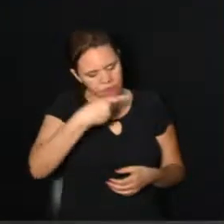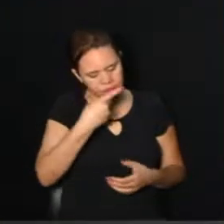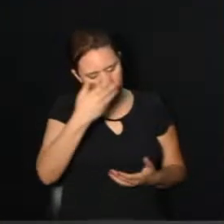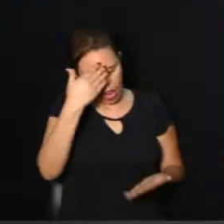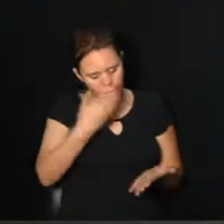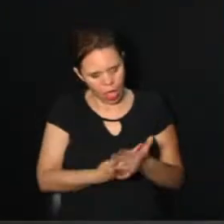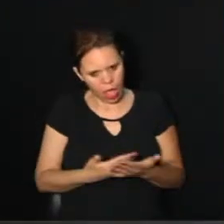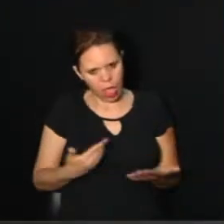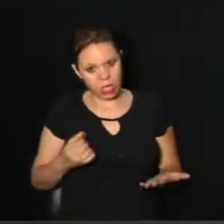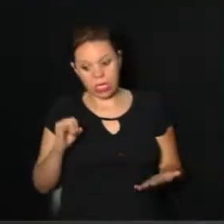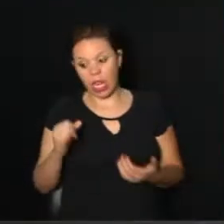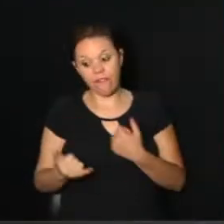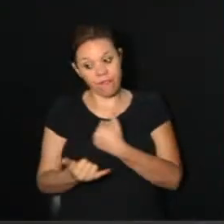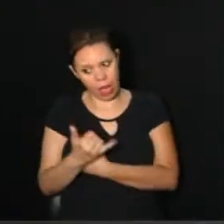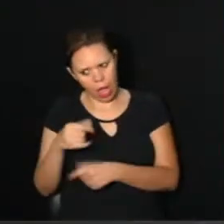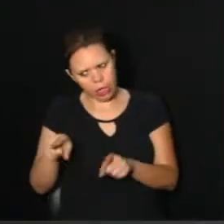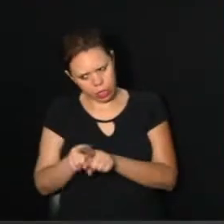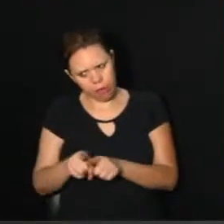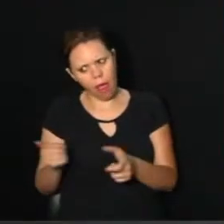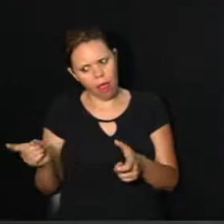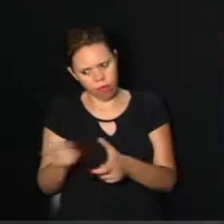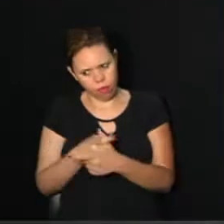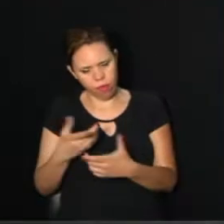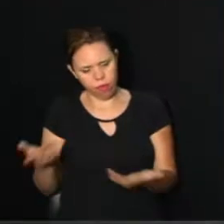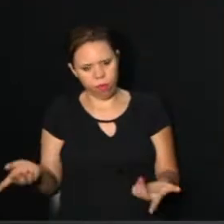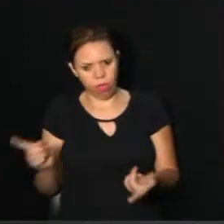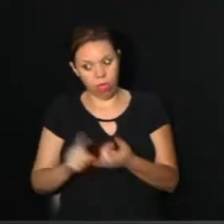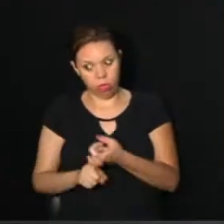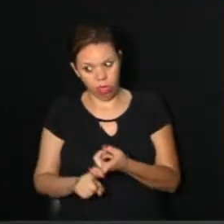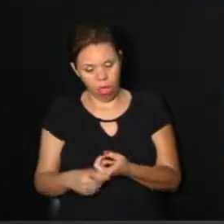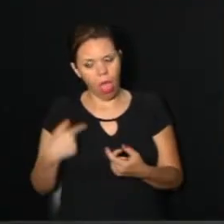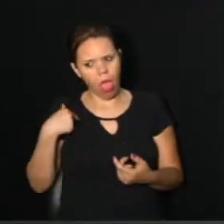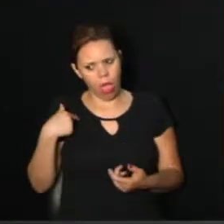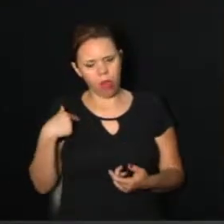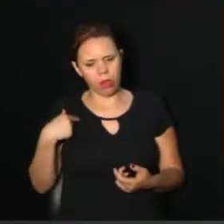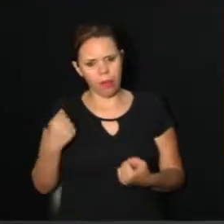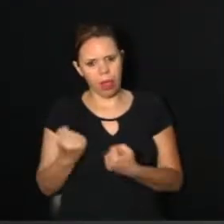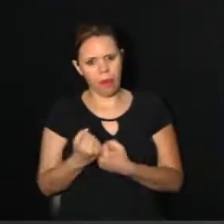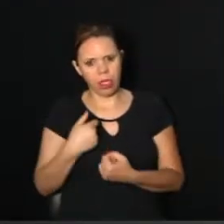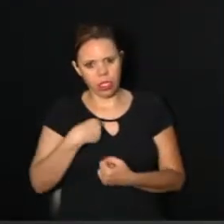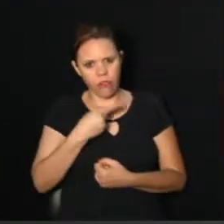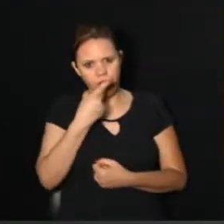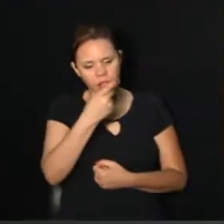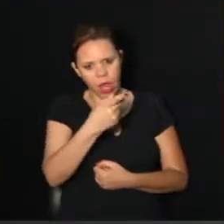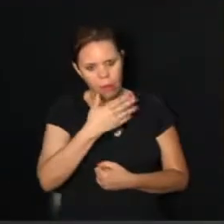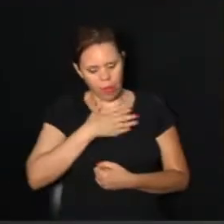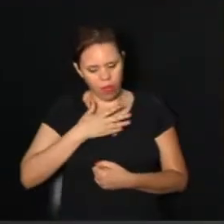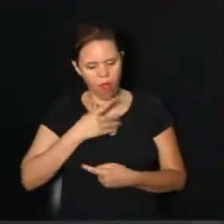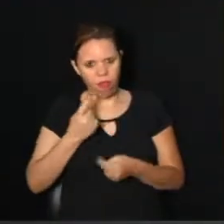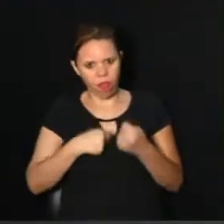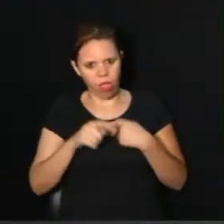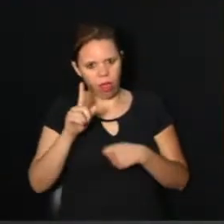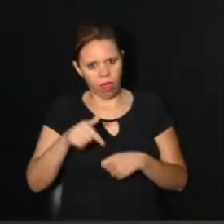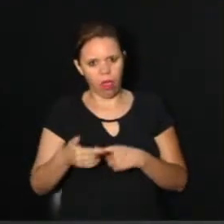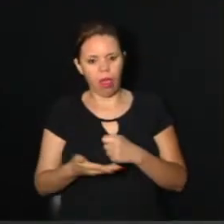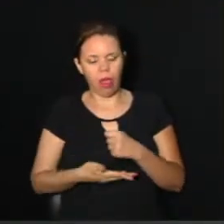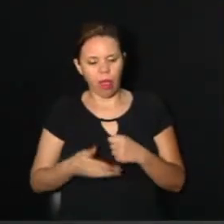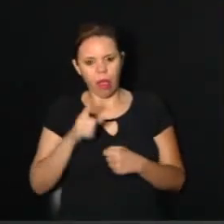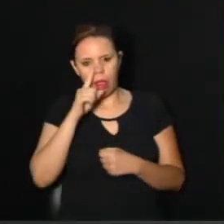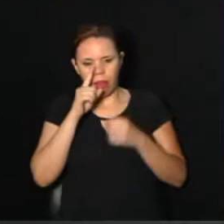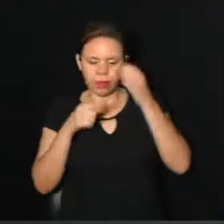se ele falhar, ele leva também. Eu sou a favor disso. Se eu disse que o meu negócio é de baixo